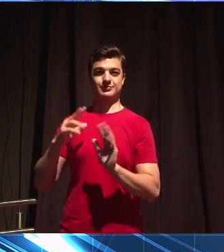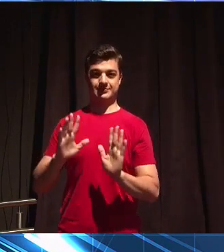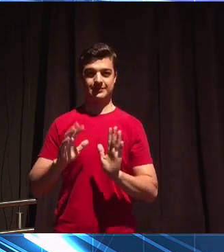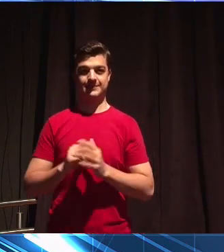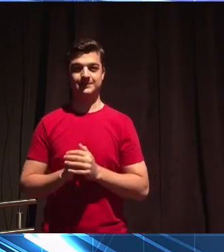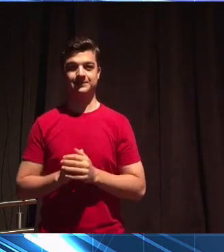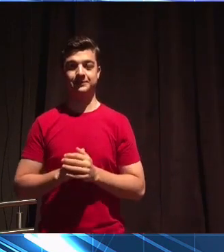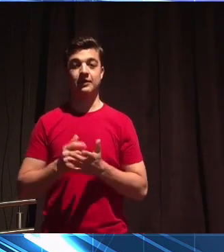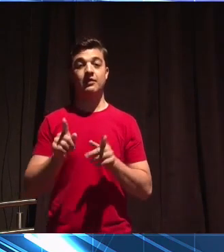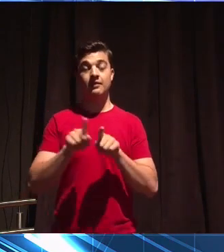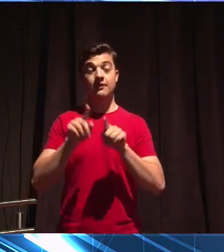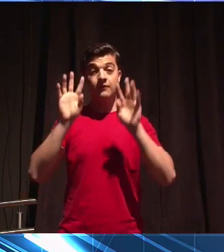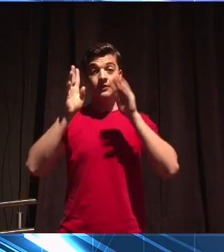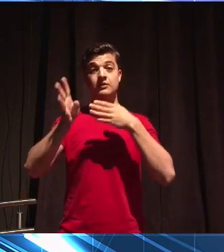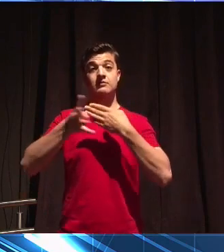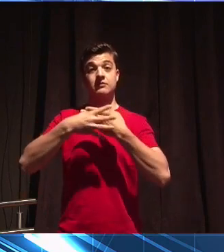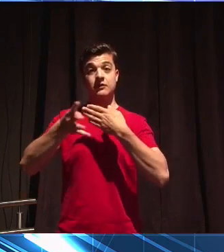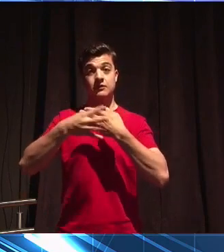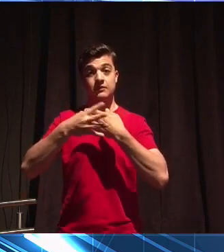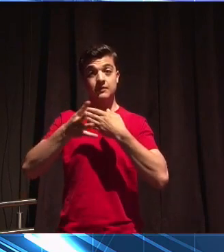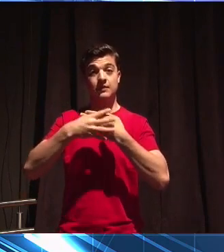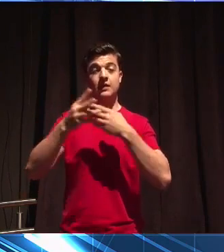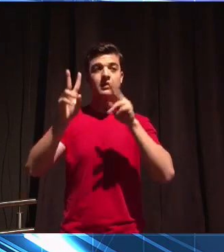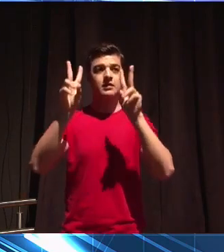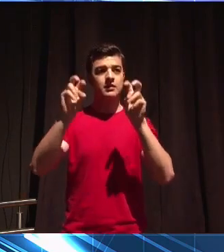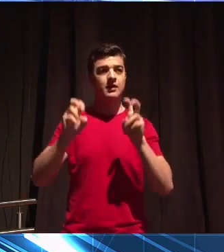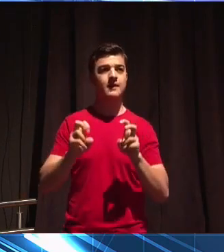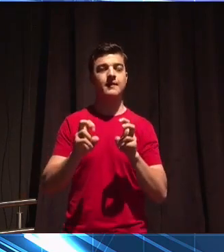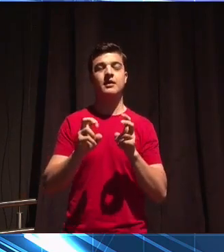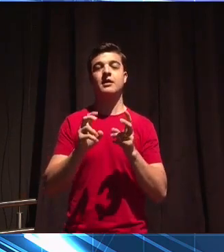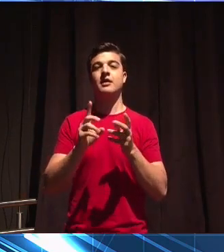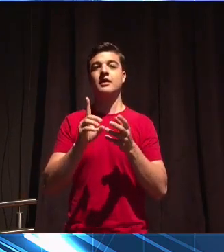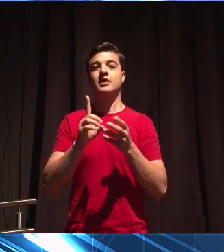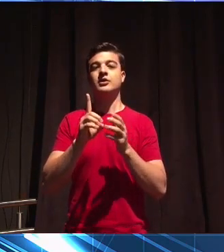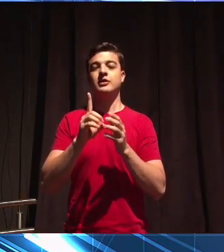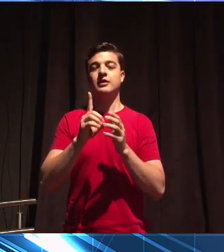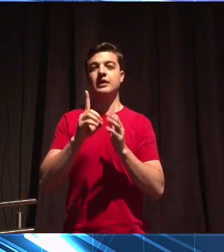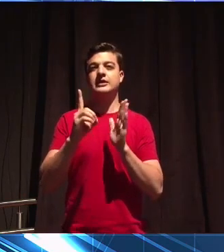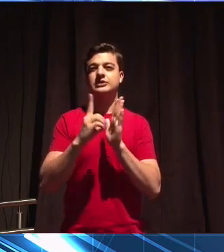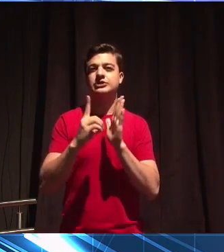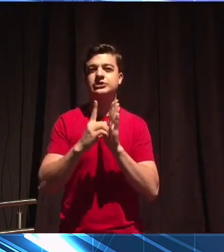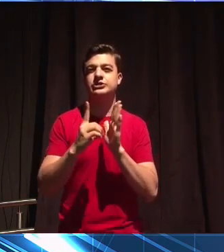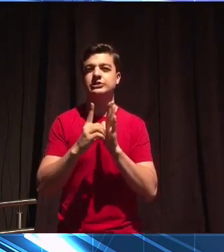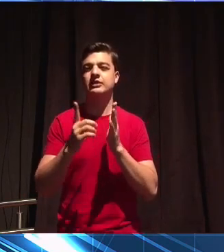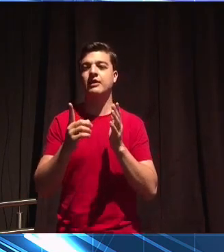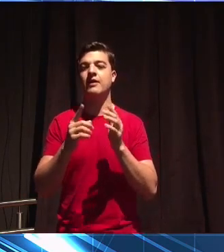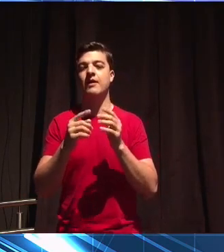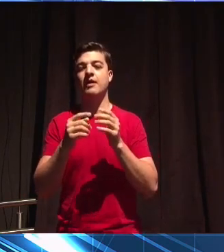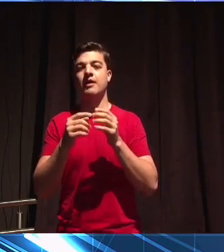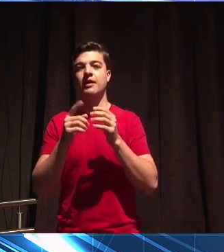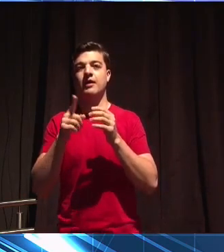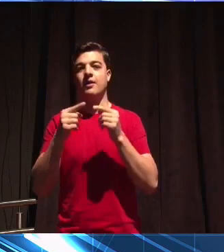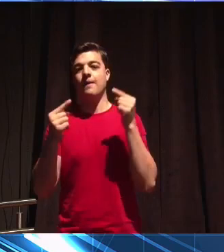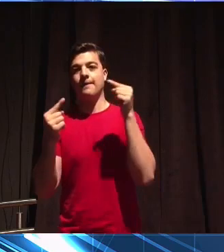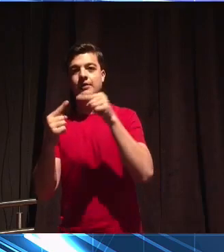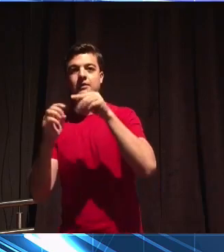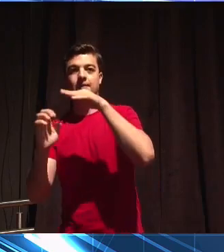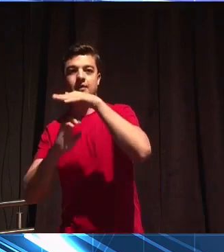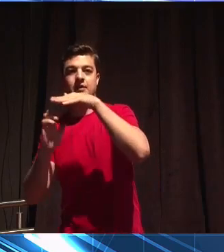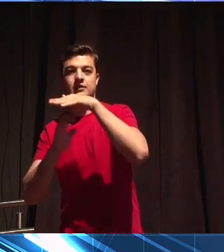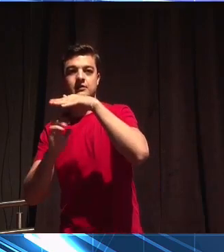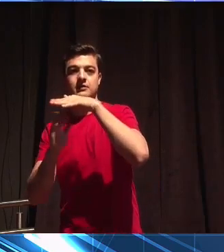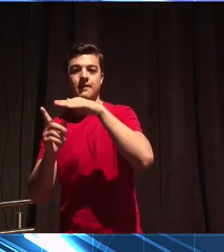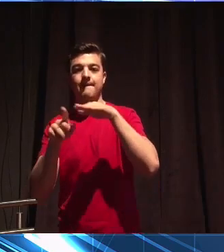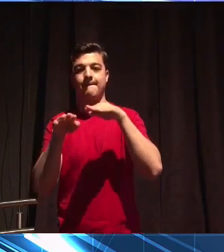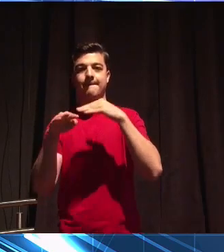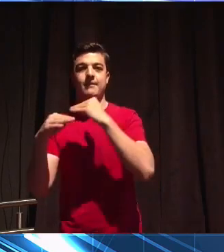vezes, em frameworks, a gente pode pensar em questões de diretrizes sendo compartilhadas entre empresas que mantenham algum tipo de standard do que eu posso fazer ou não.